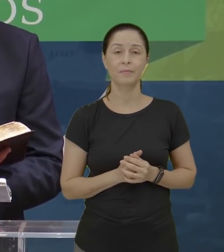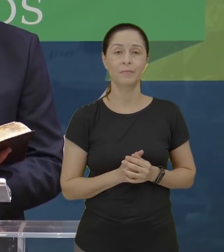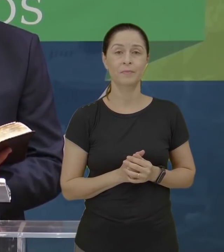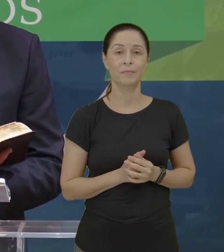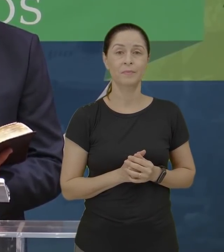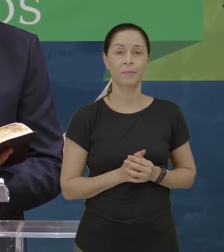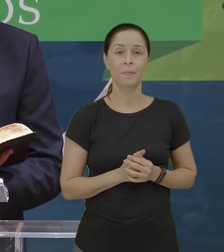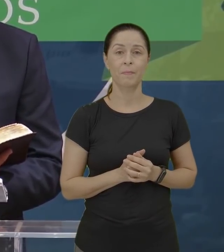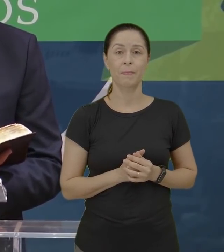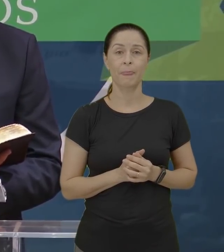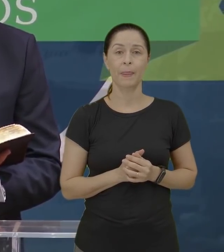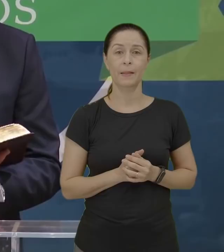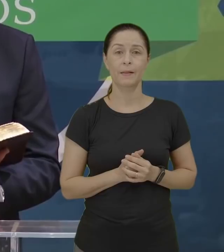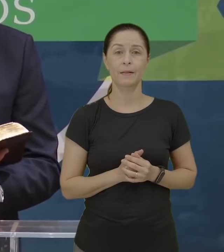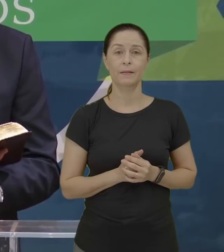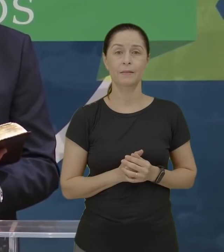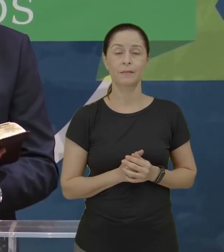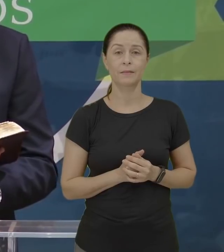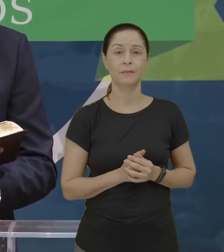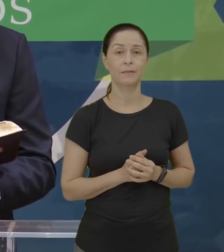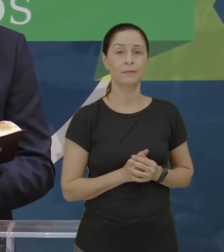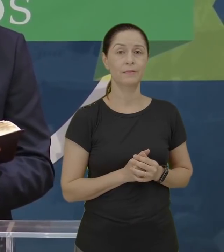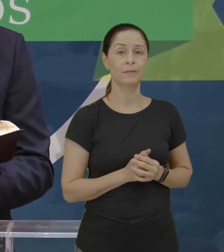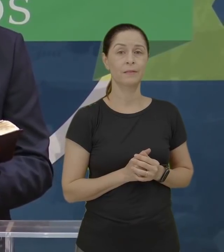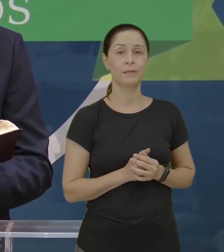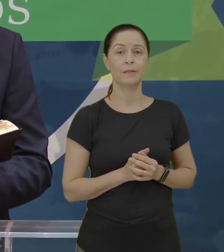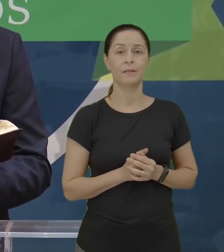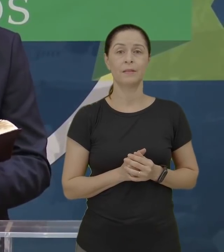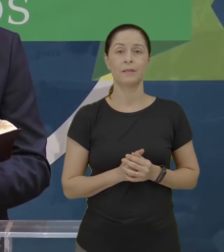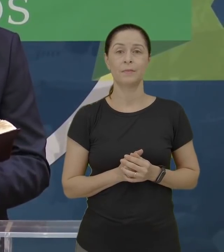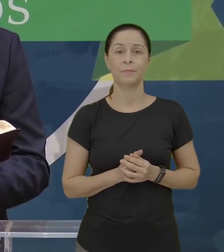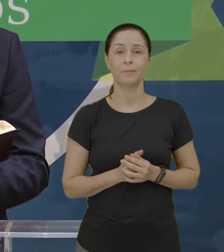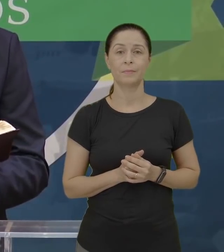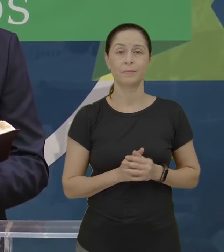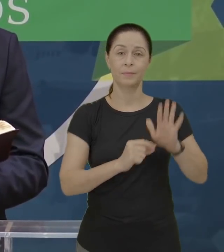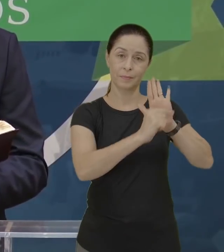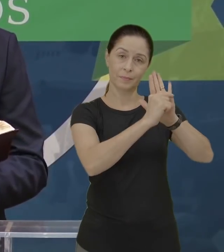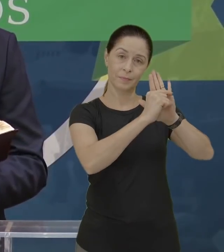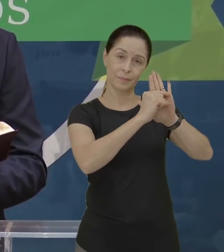Apocalipse capítulo 13,